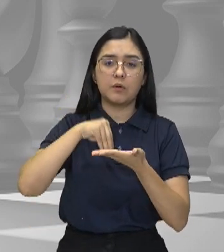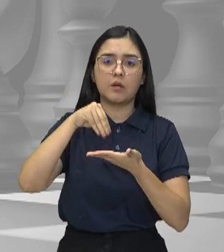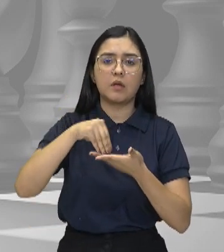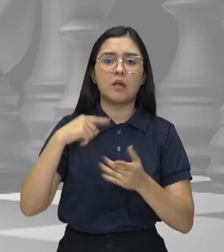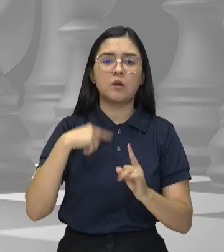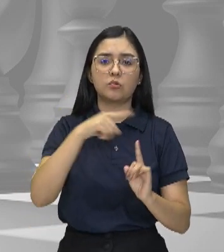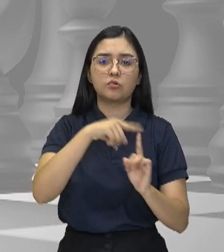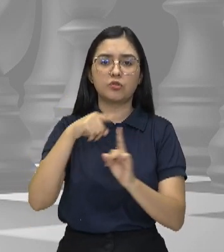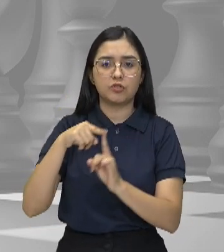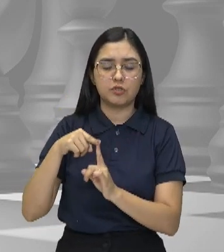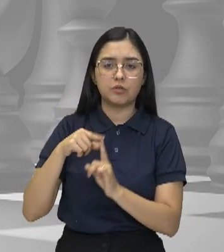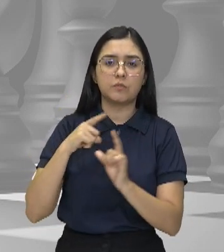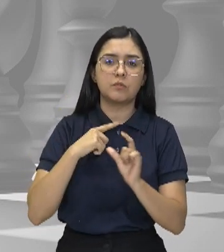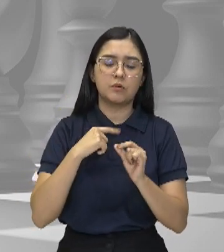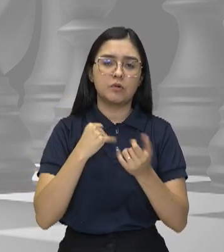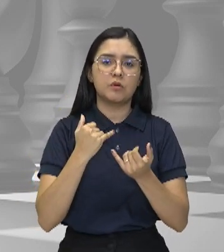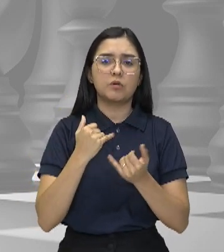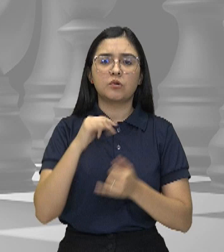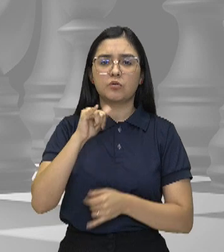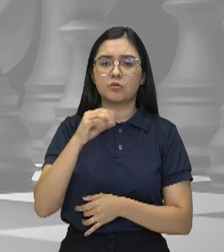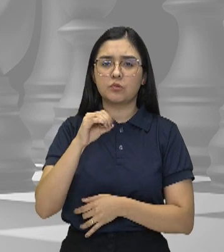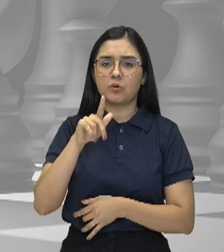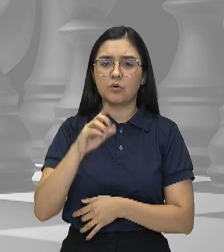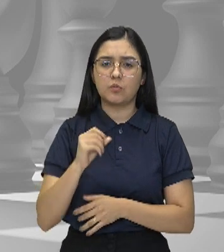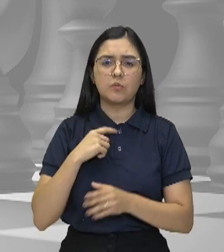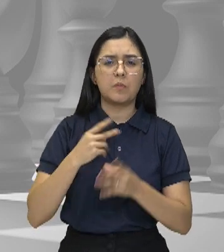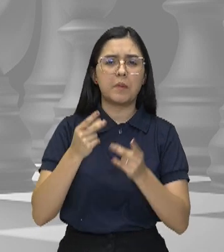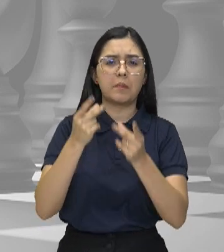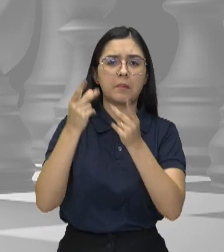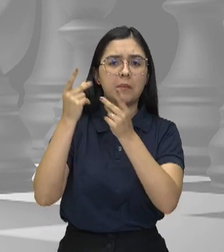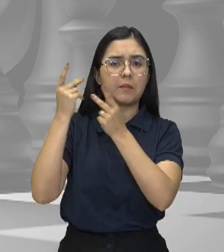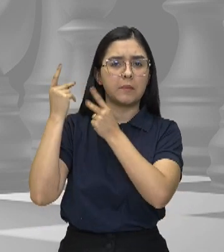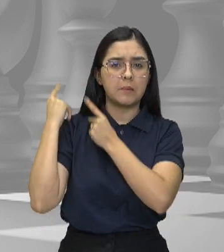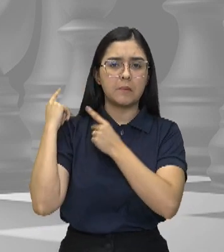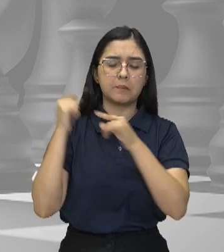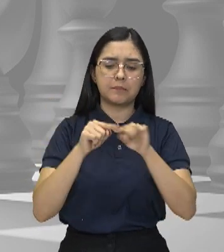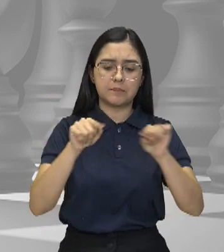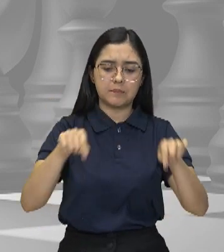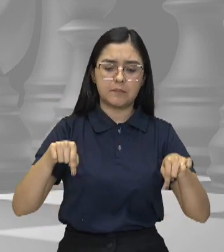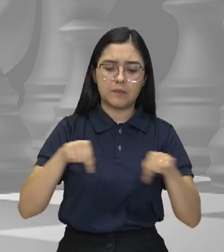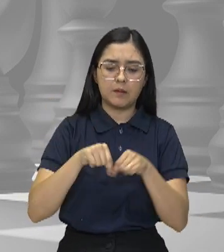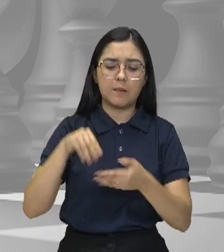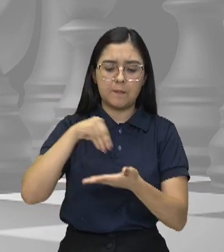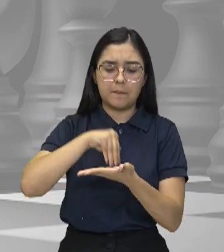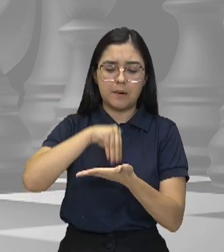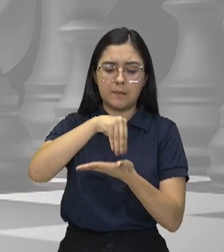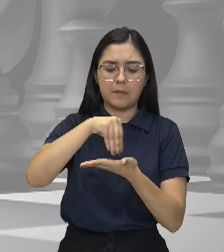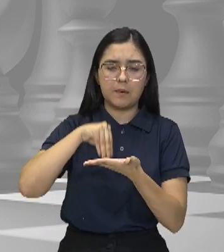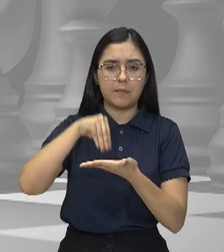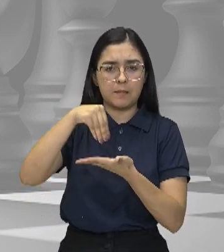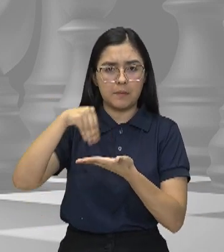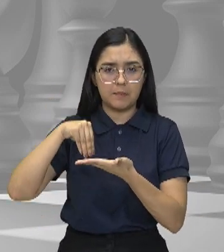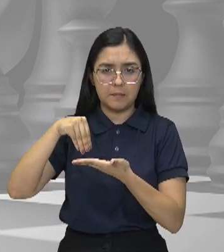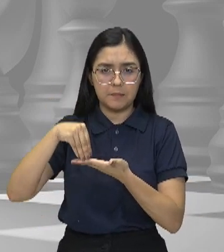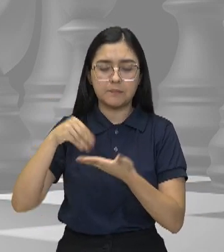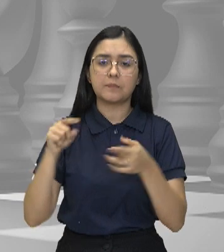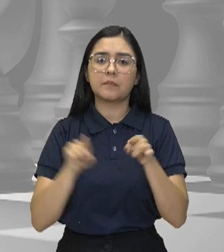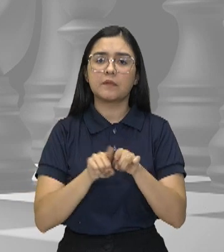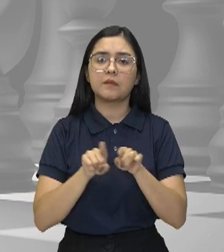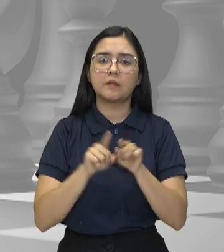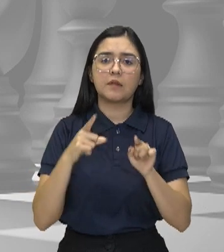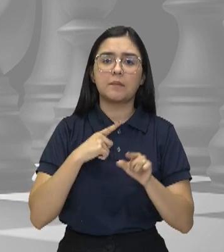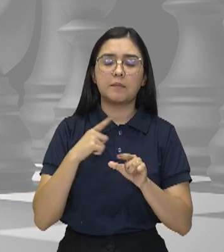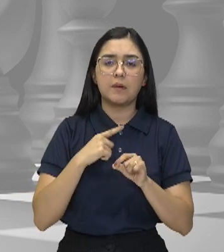muito antigo. Nós vimos que ele é um jogo de tabuleiro, né, da qual também se baseou muitos